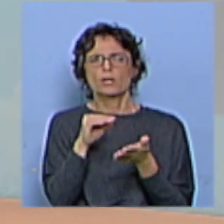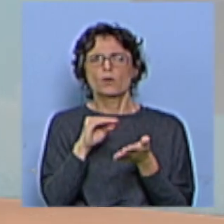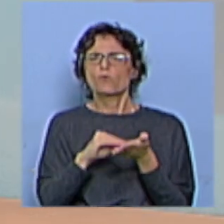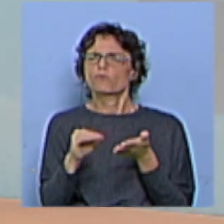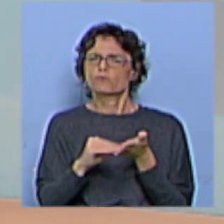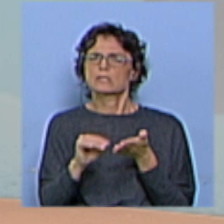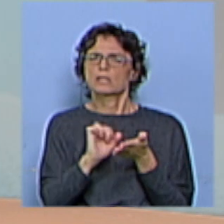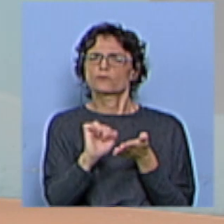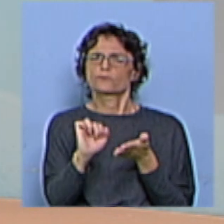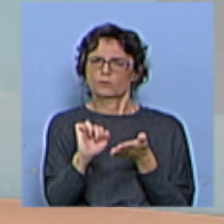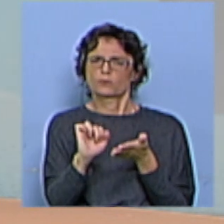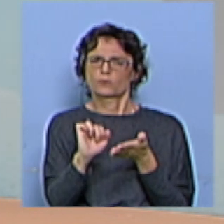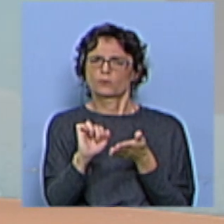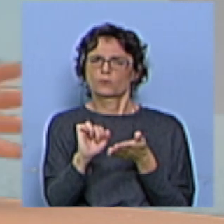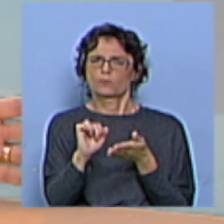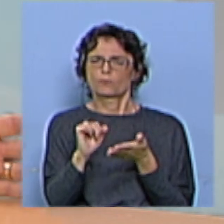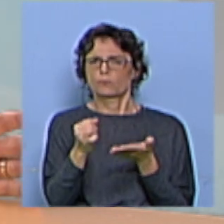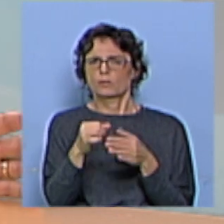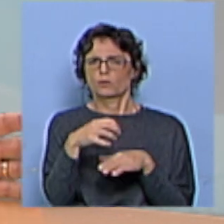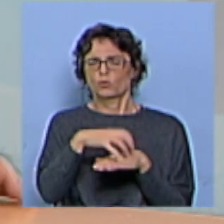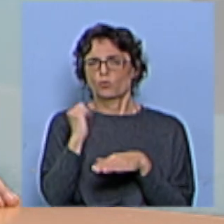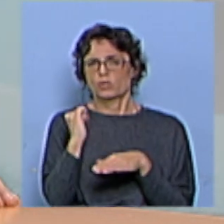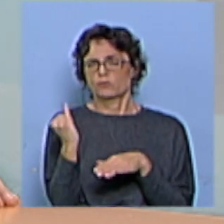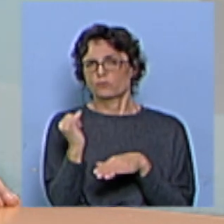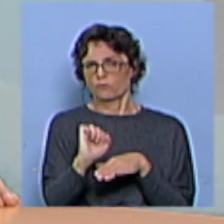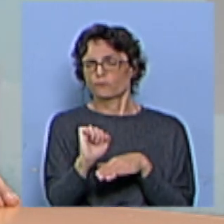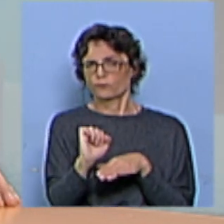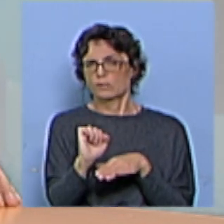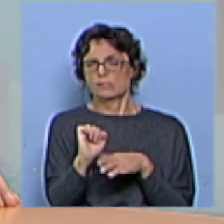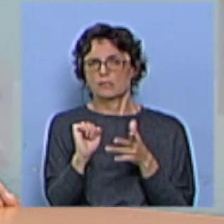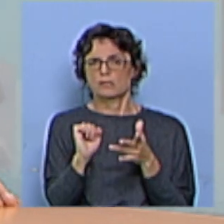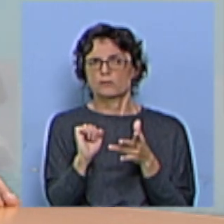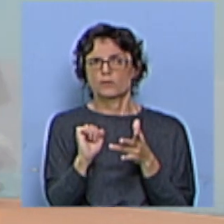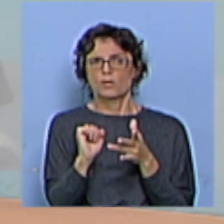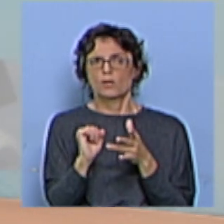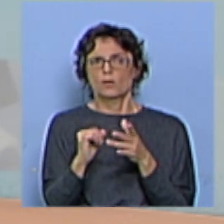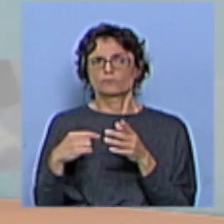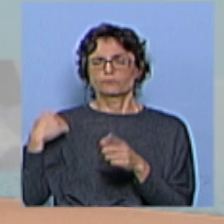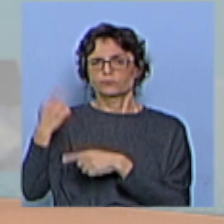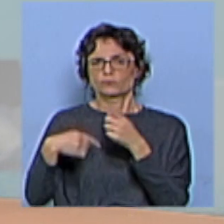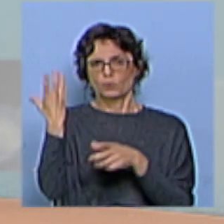Culturais da Igreja, como é que tem sido também este diálogo com as outras instituições, com o Turismo de Portugal, esta